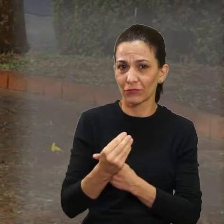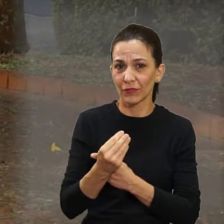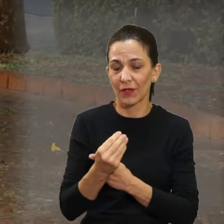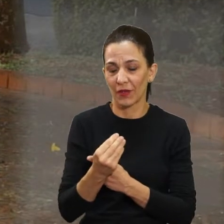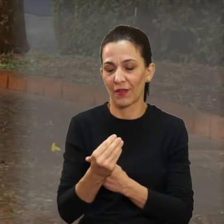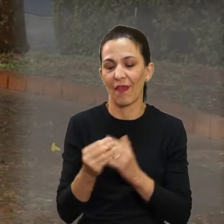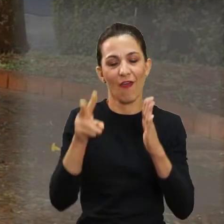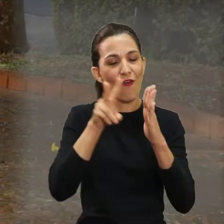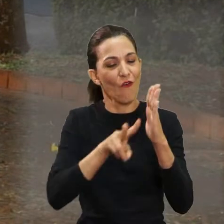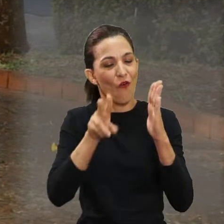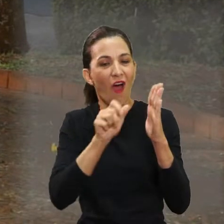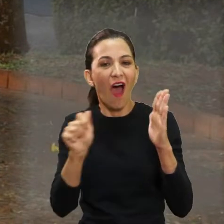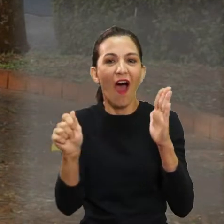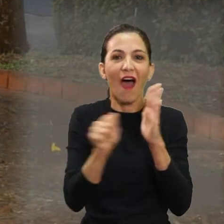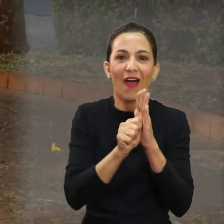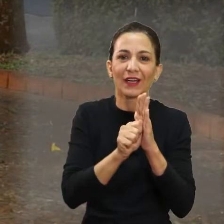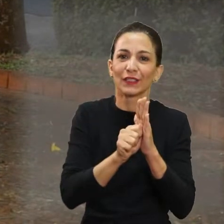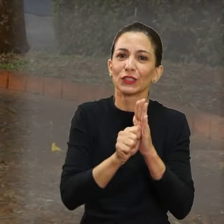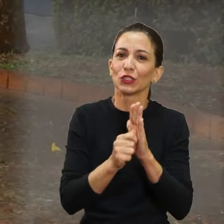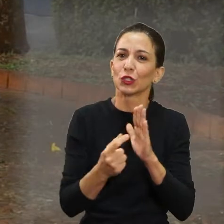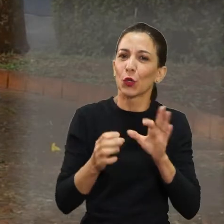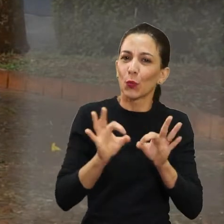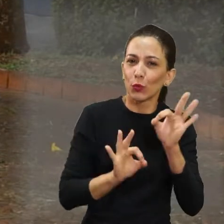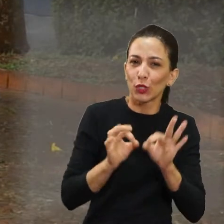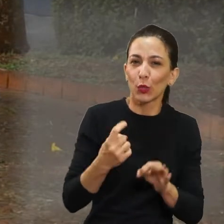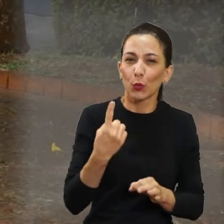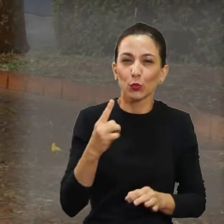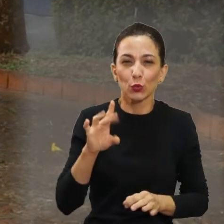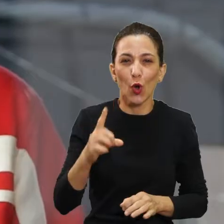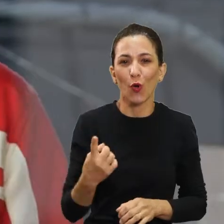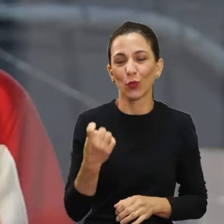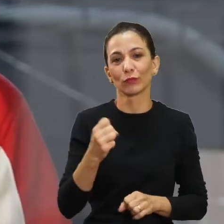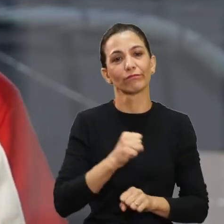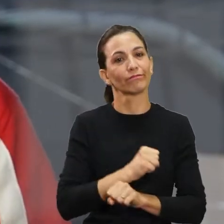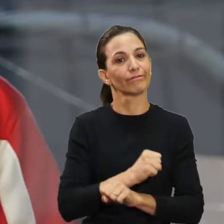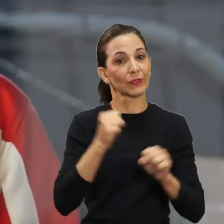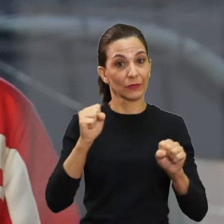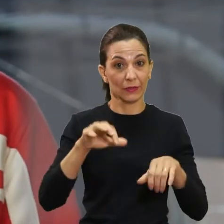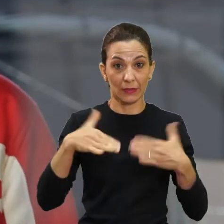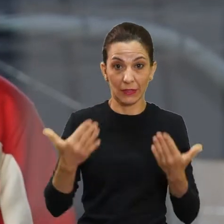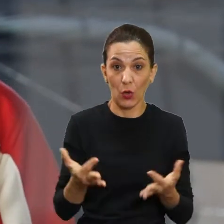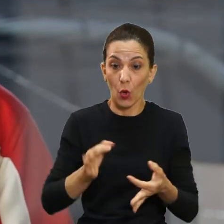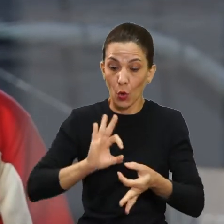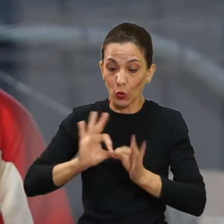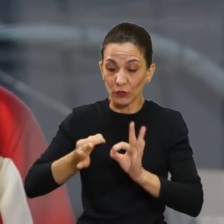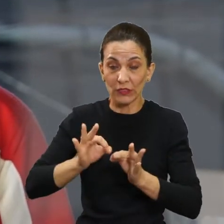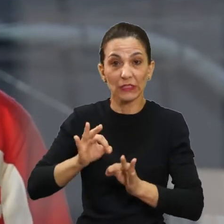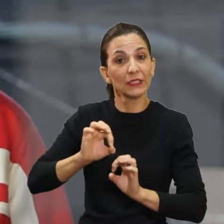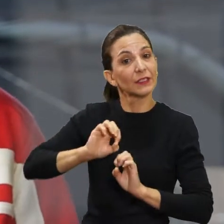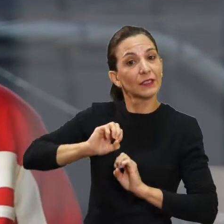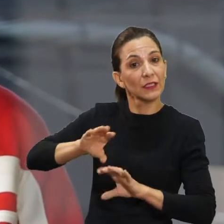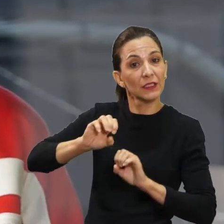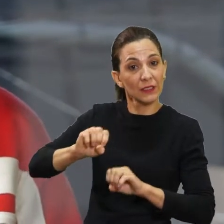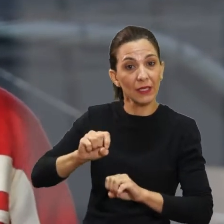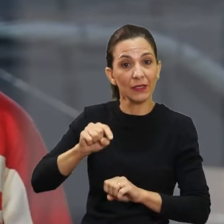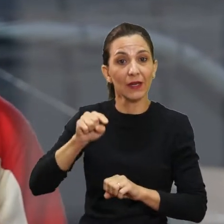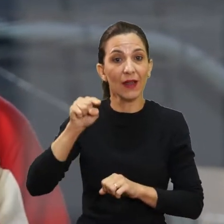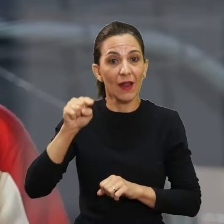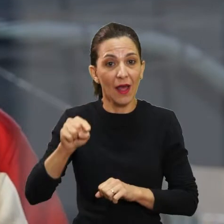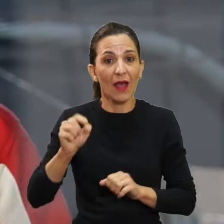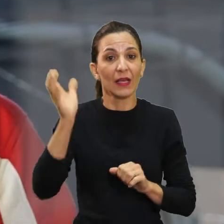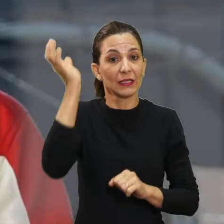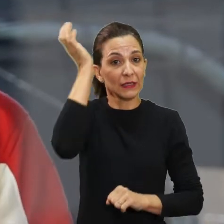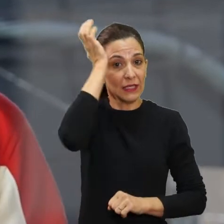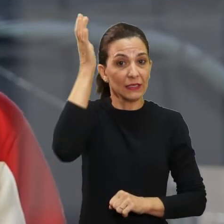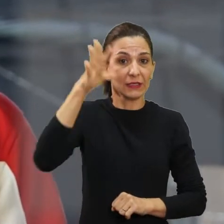um projeto acontecendo, porque é difícil viver de audiovisual efetivamente, não dá para viver de um único projeto. Então a gente tem oficinas,